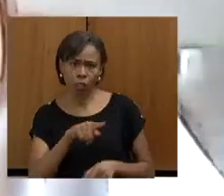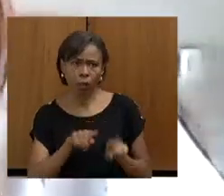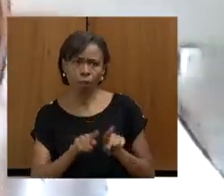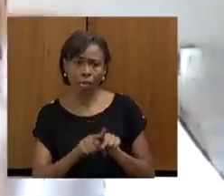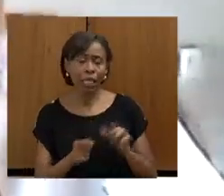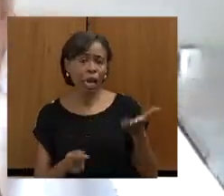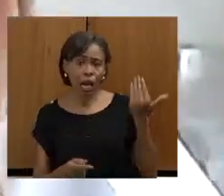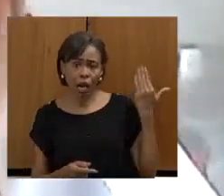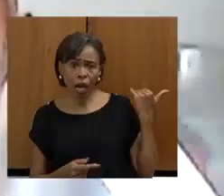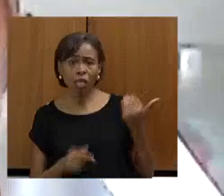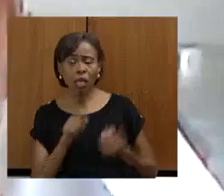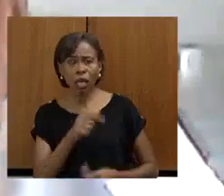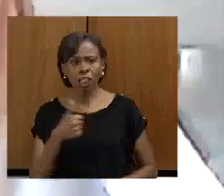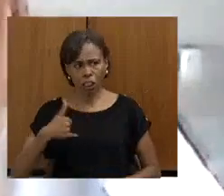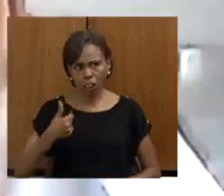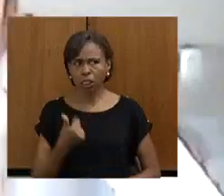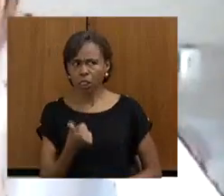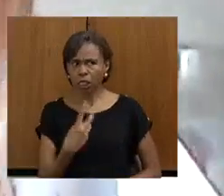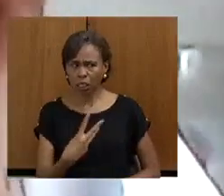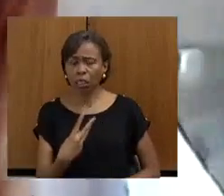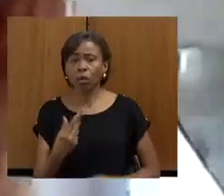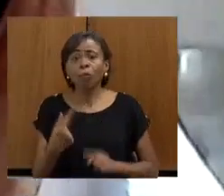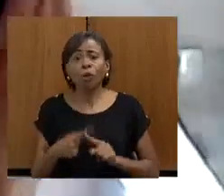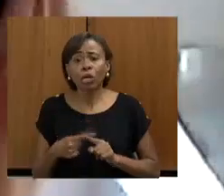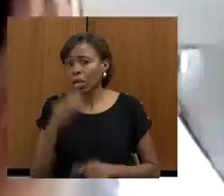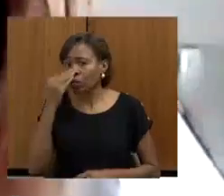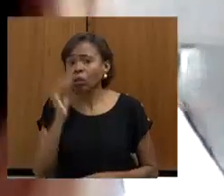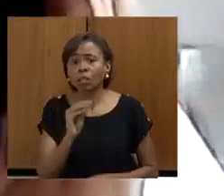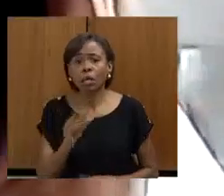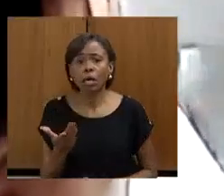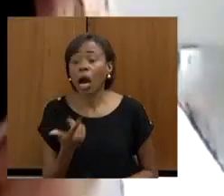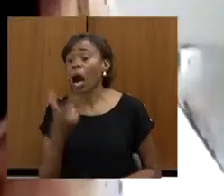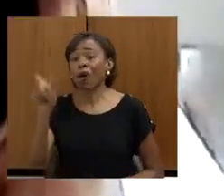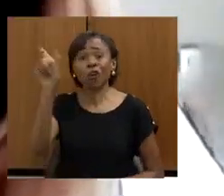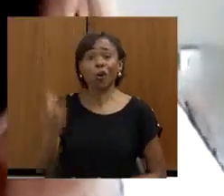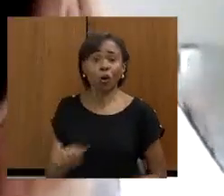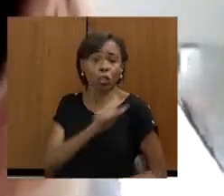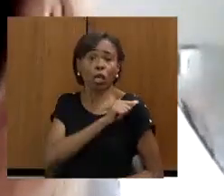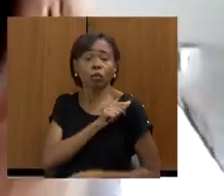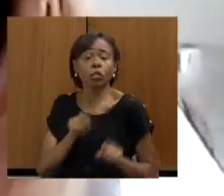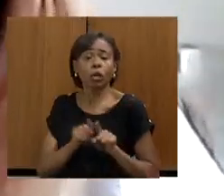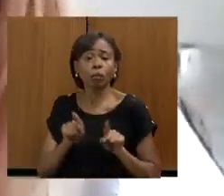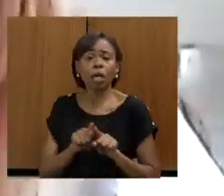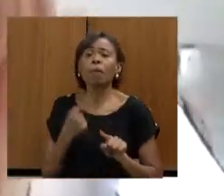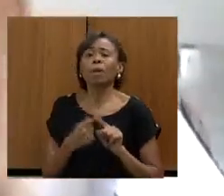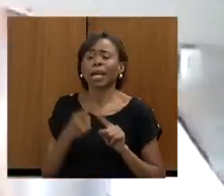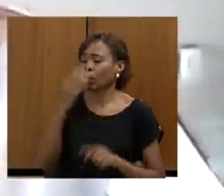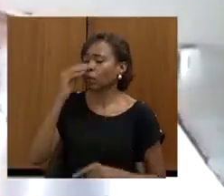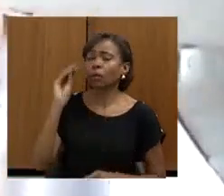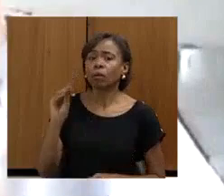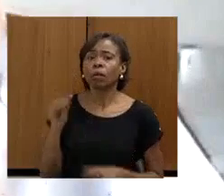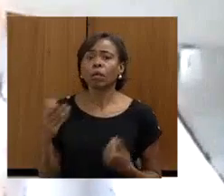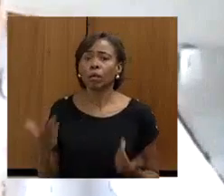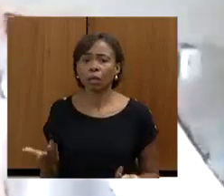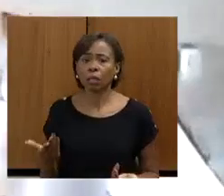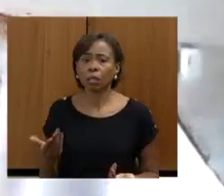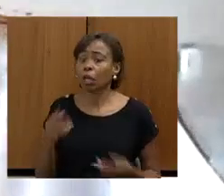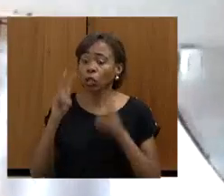adolescente? Por que que não foi dado o ouvido? Por que também não foi dado o ouvido a outra criança, a outro adolescente, as questões